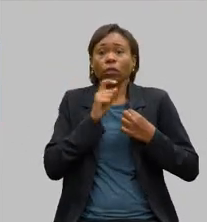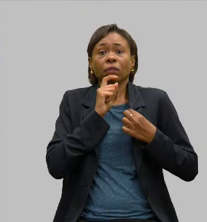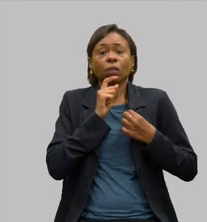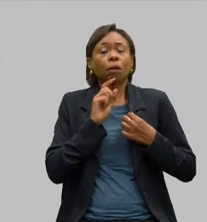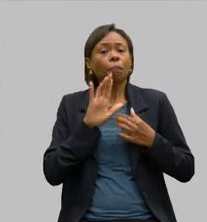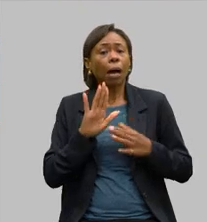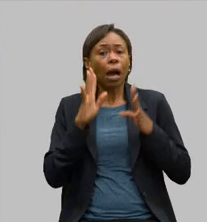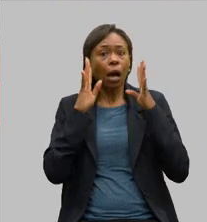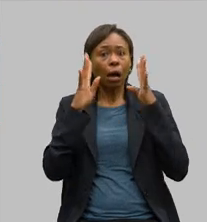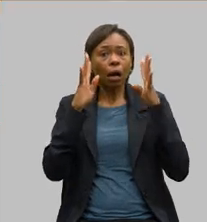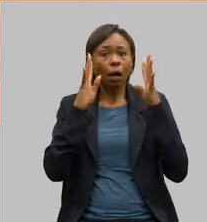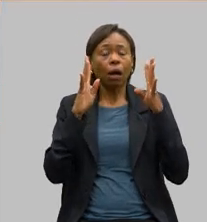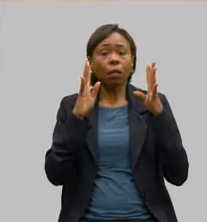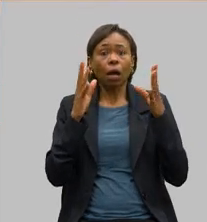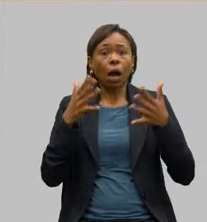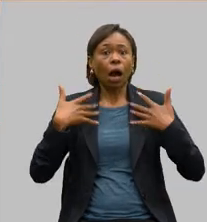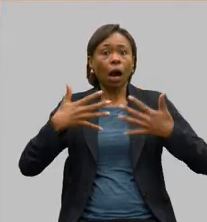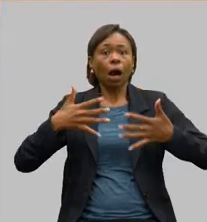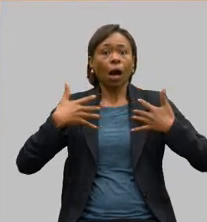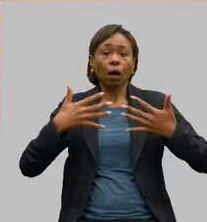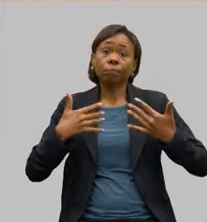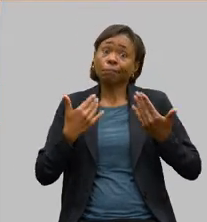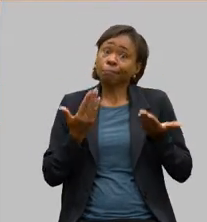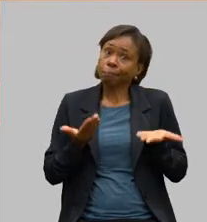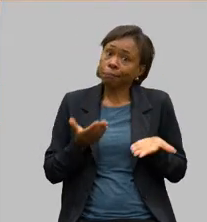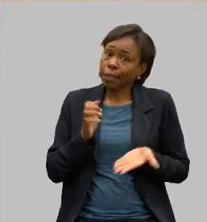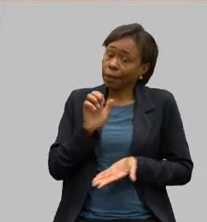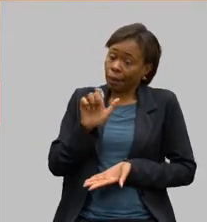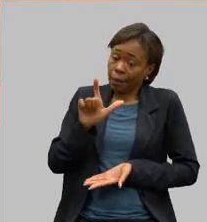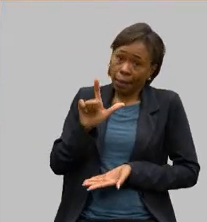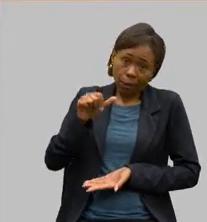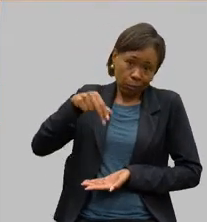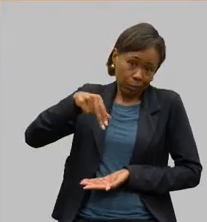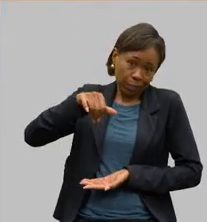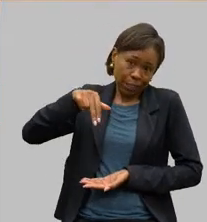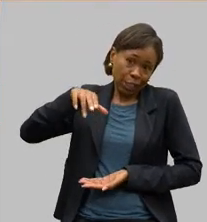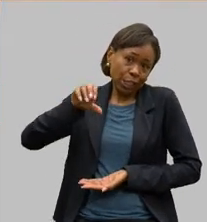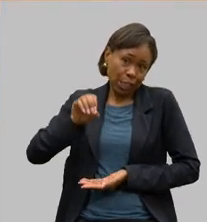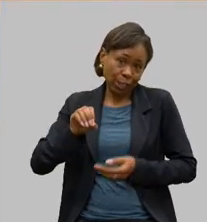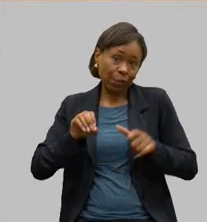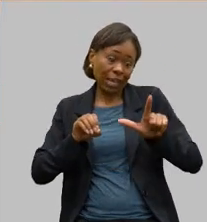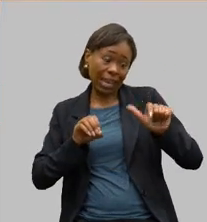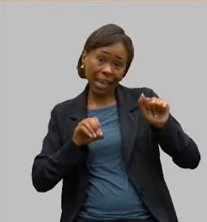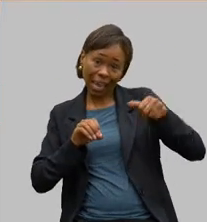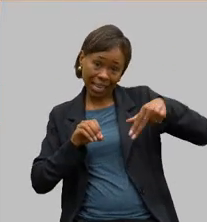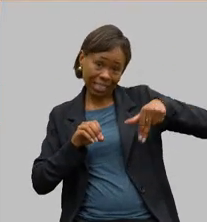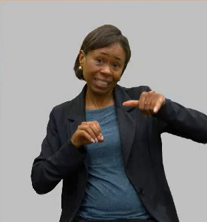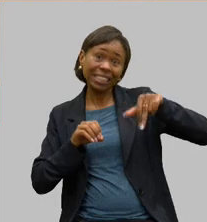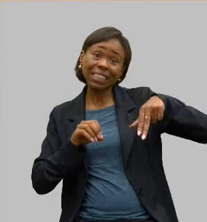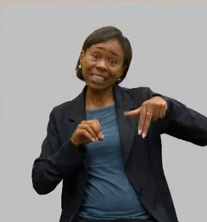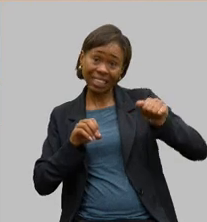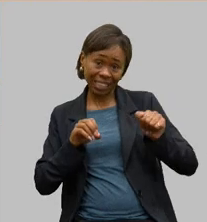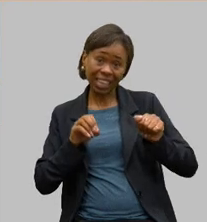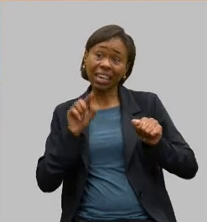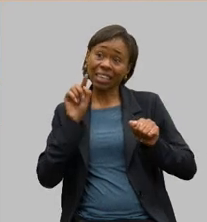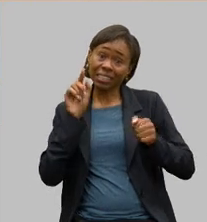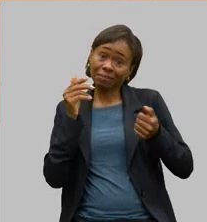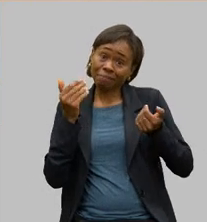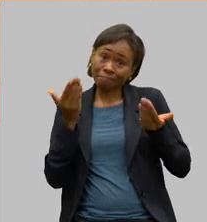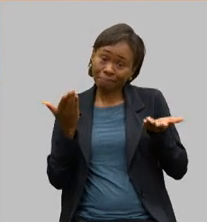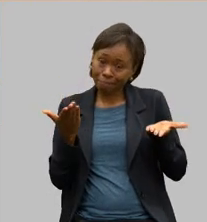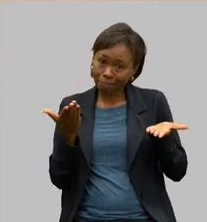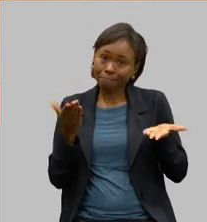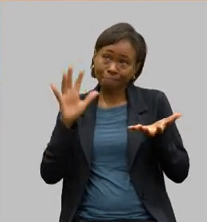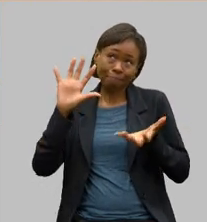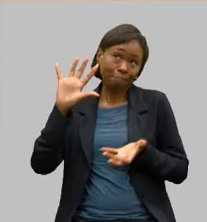falei assim gente é linho e Laninha né Assim vocês vão passar friio no sul de Minas que eu tô mandando eles para lá quero ver se não vai vou passar para lá